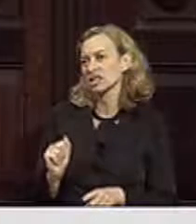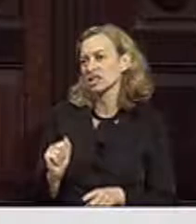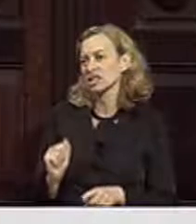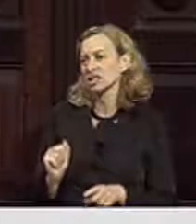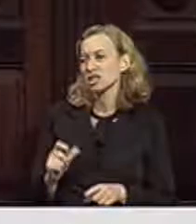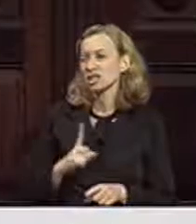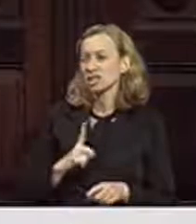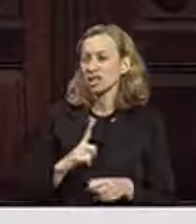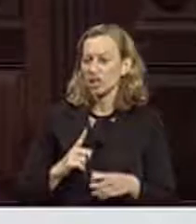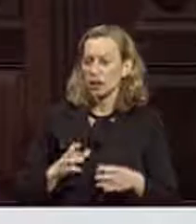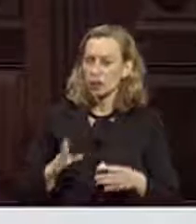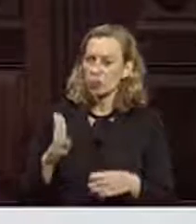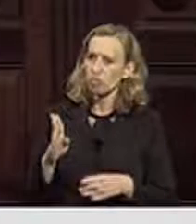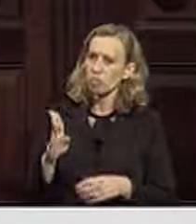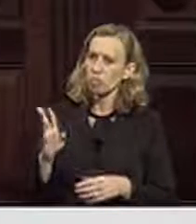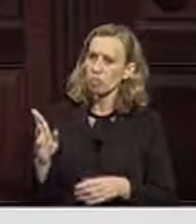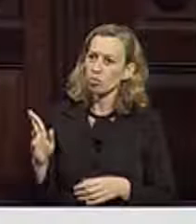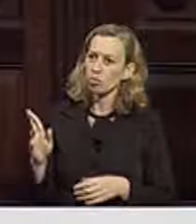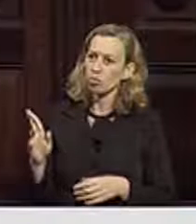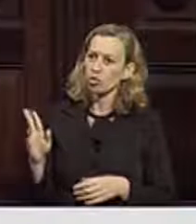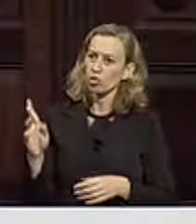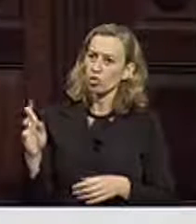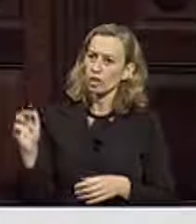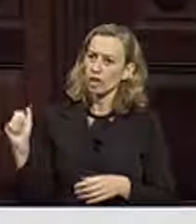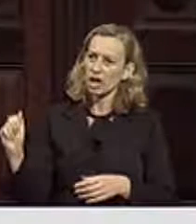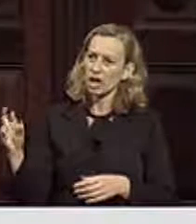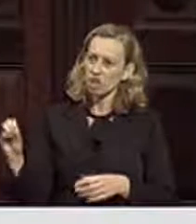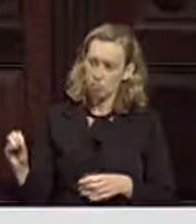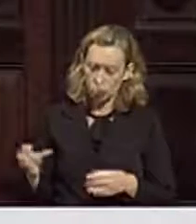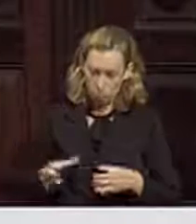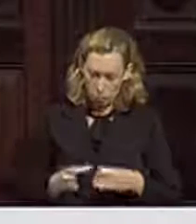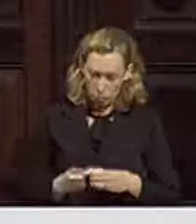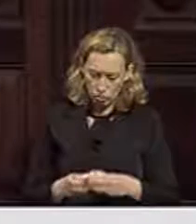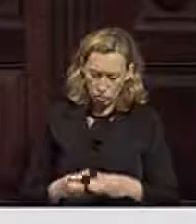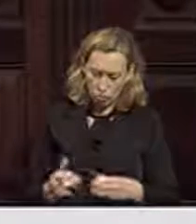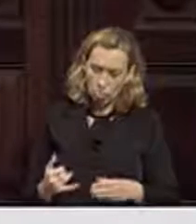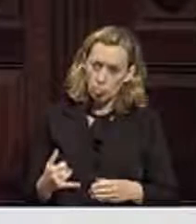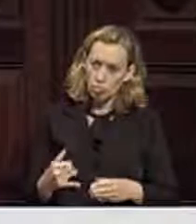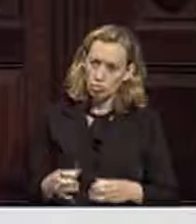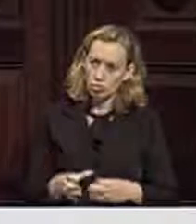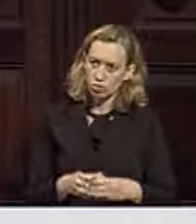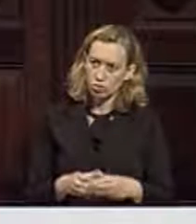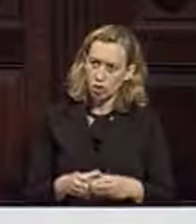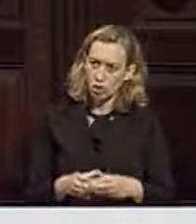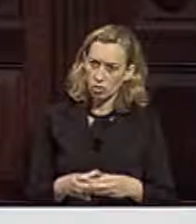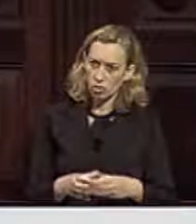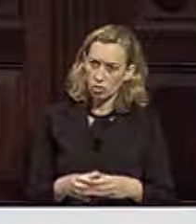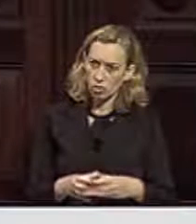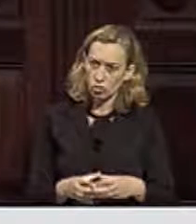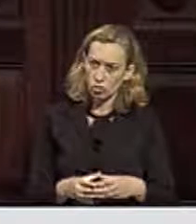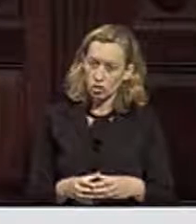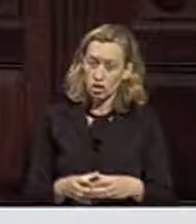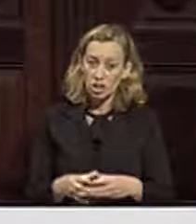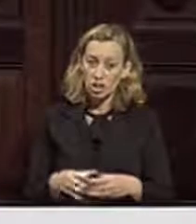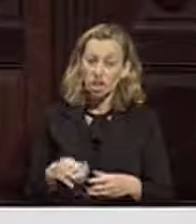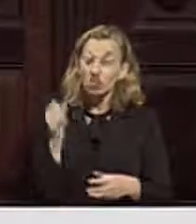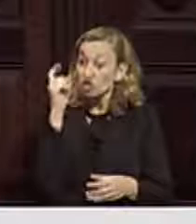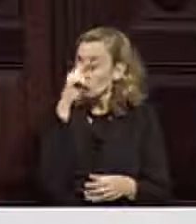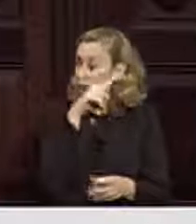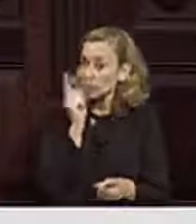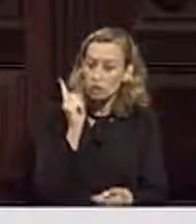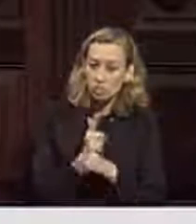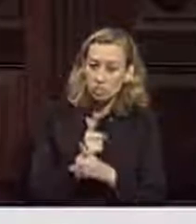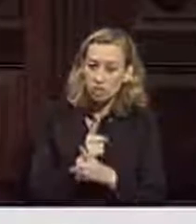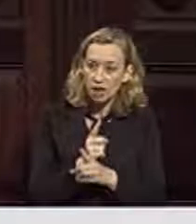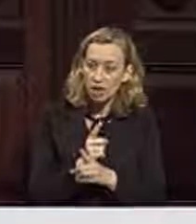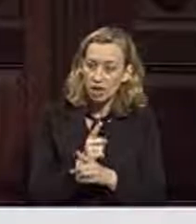tanto buraco que é difícil achar alguma parte reta nessas estradas. O descuidado com